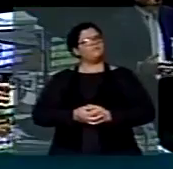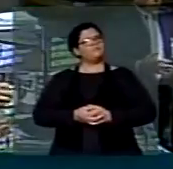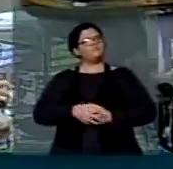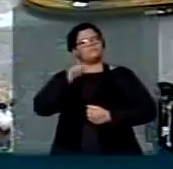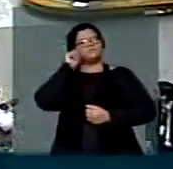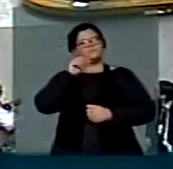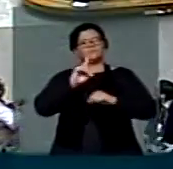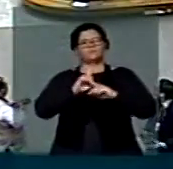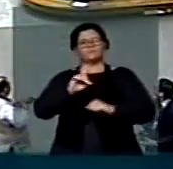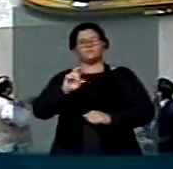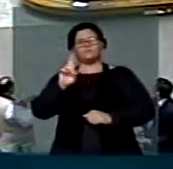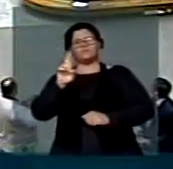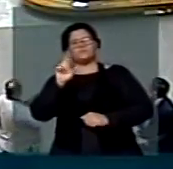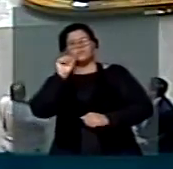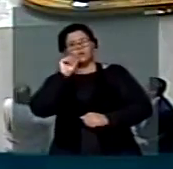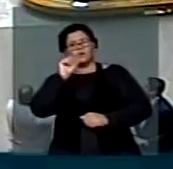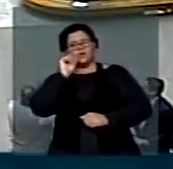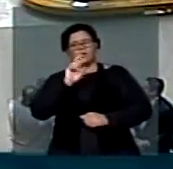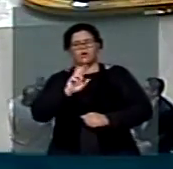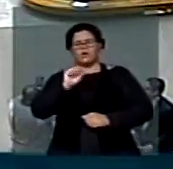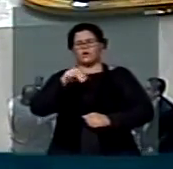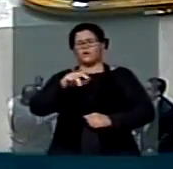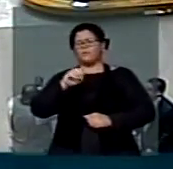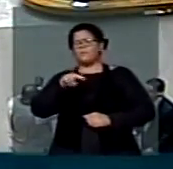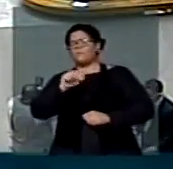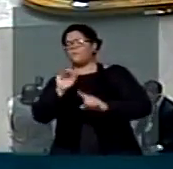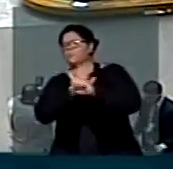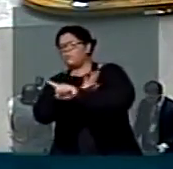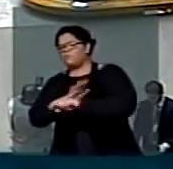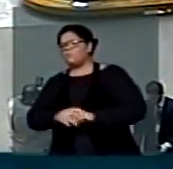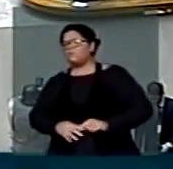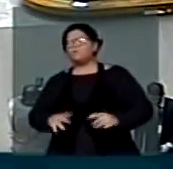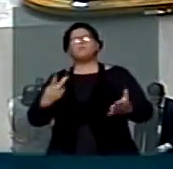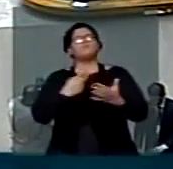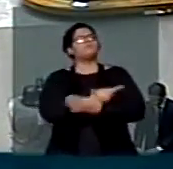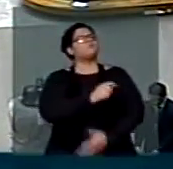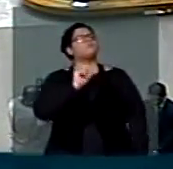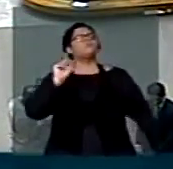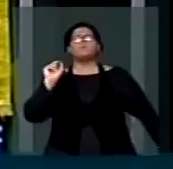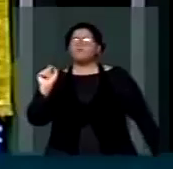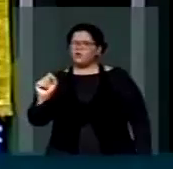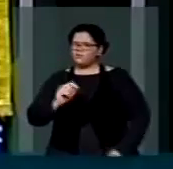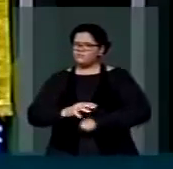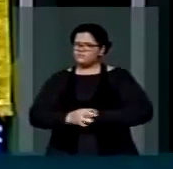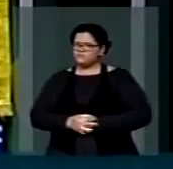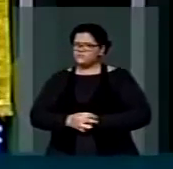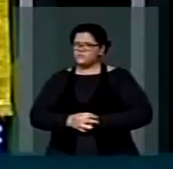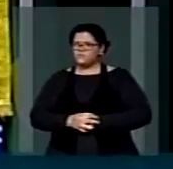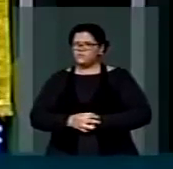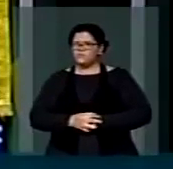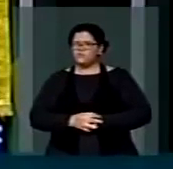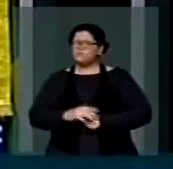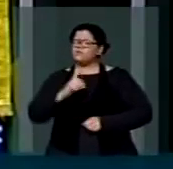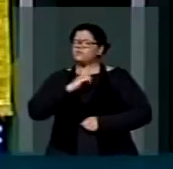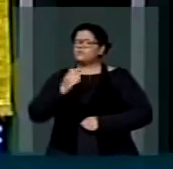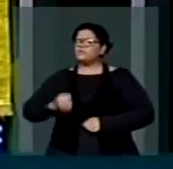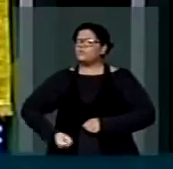Ramona, o que é que aconteceu? É um número tão grande de médicos